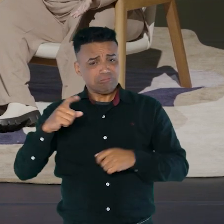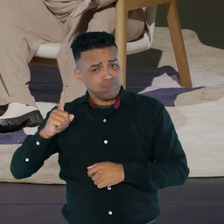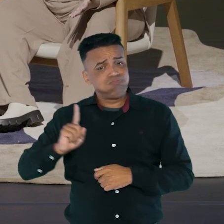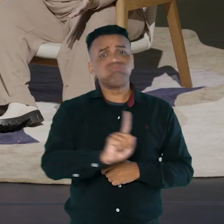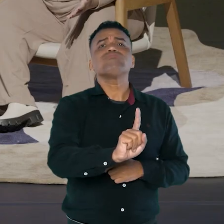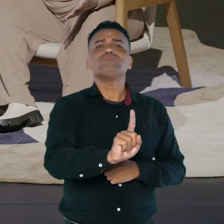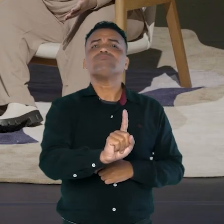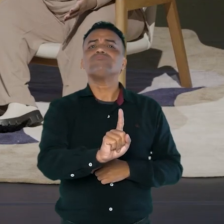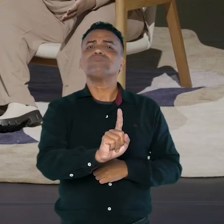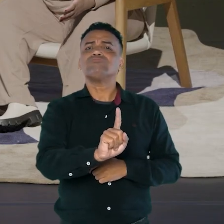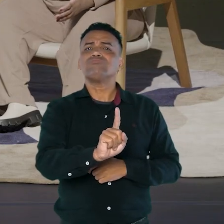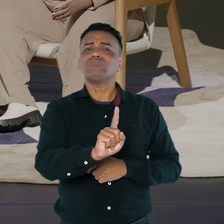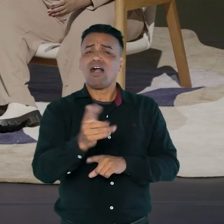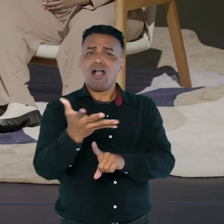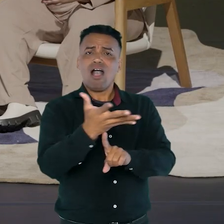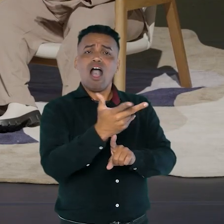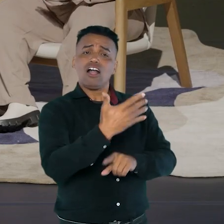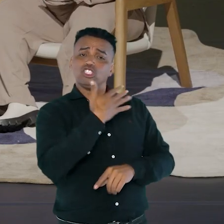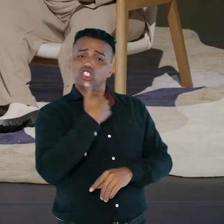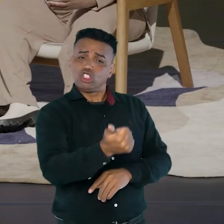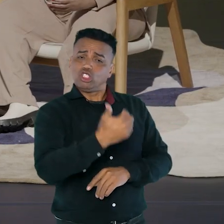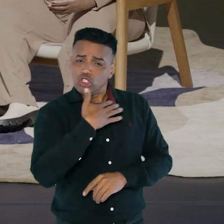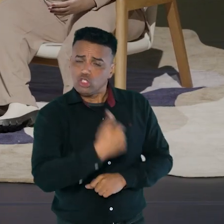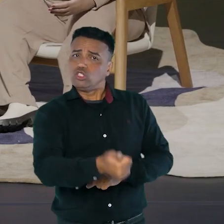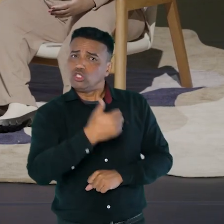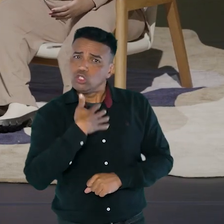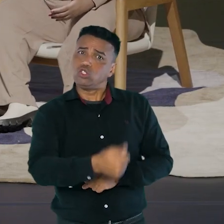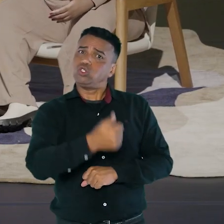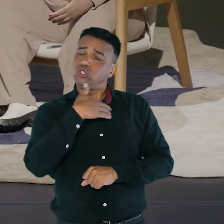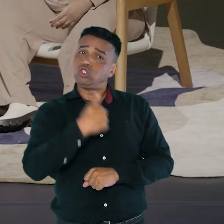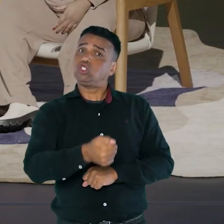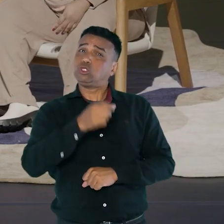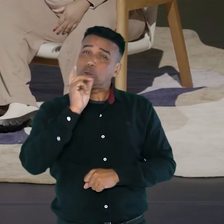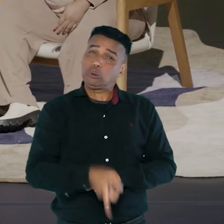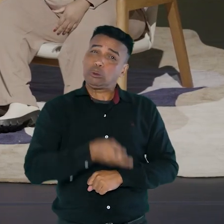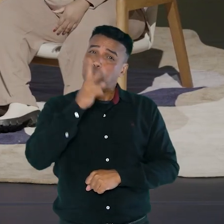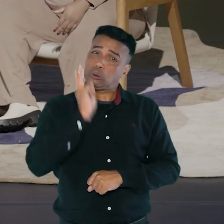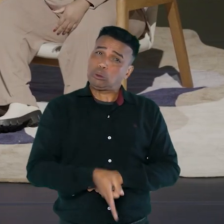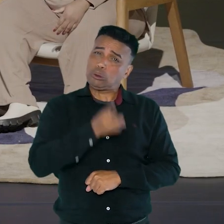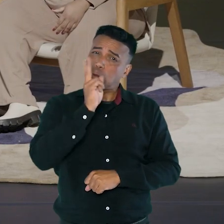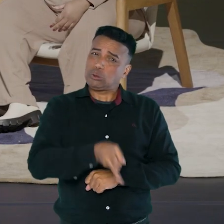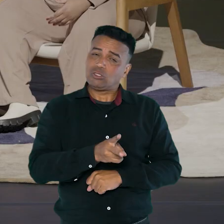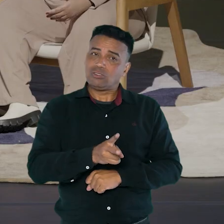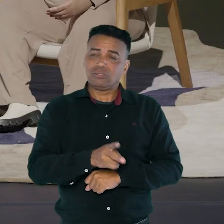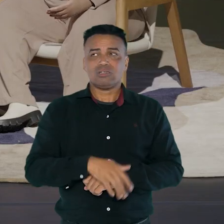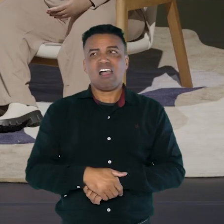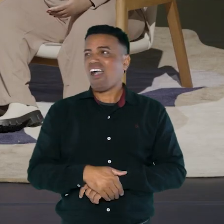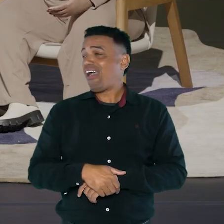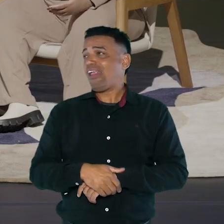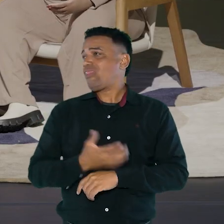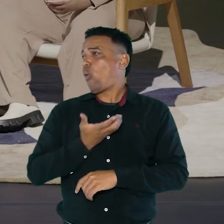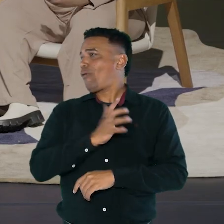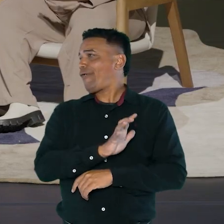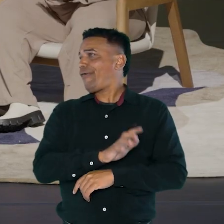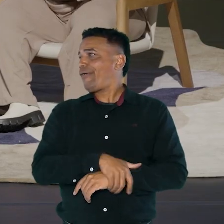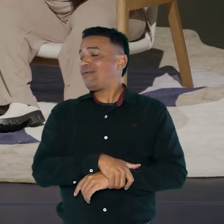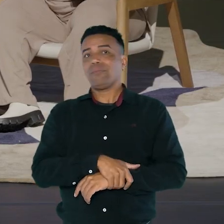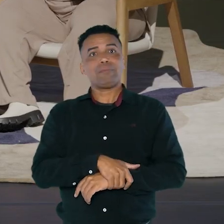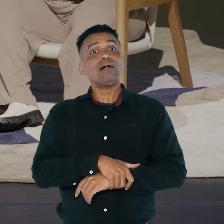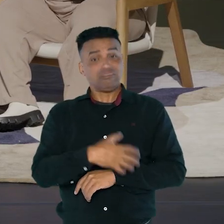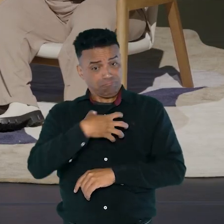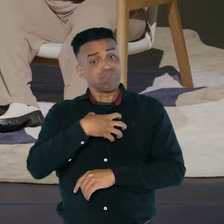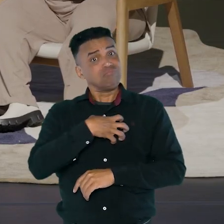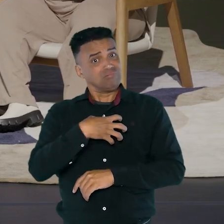habitá-lo. Eu acho que a arte nos convoca o tempo inteiro. Por mais que a gente não queira, faz parte